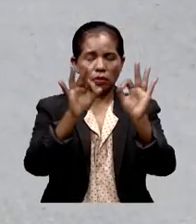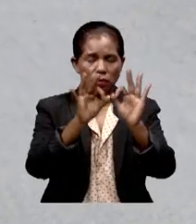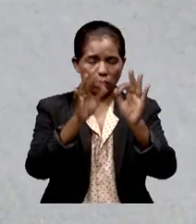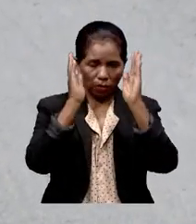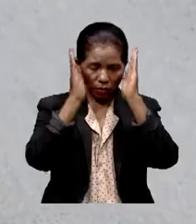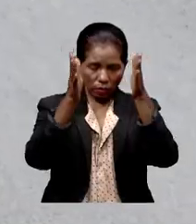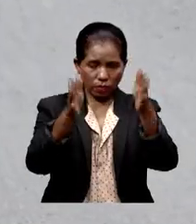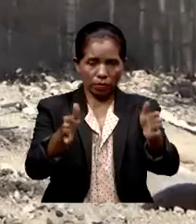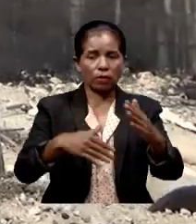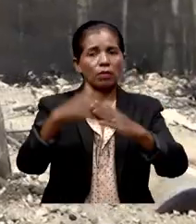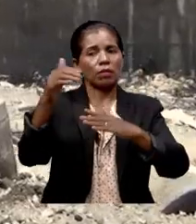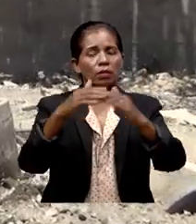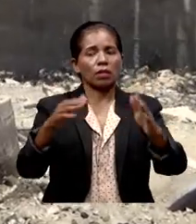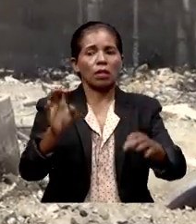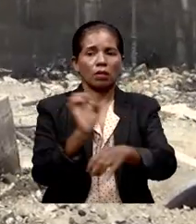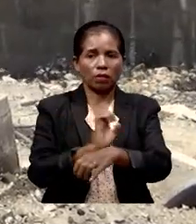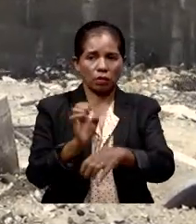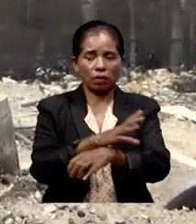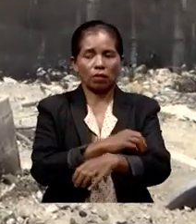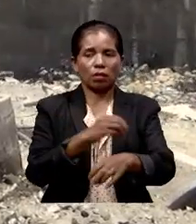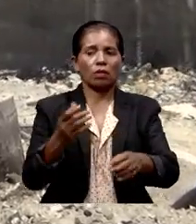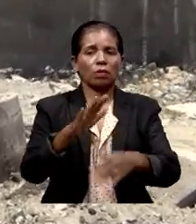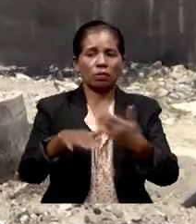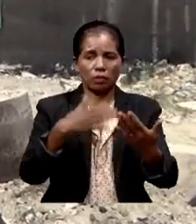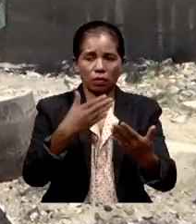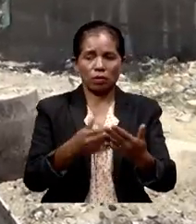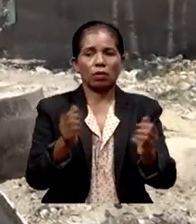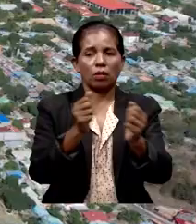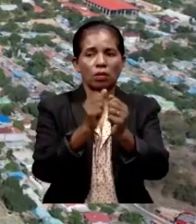estratégica, reforço econômico no iniciativa sira, nebe o